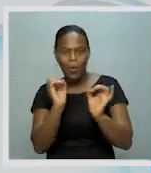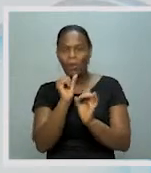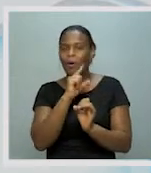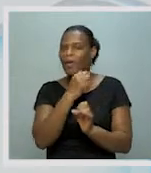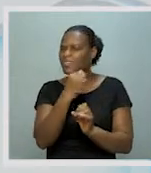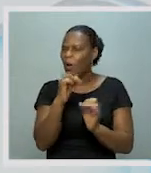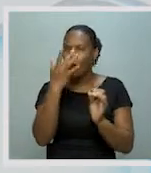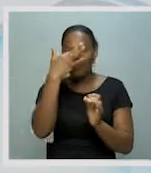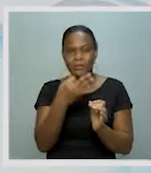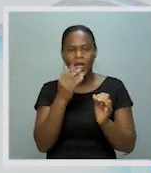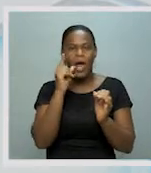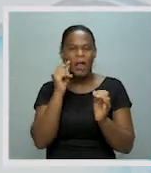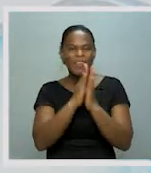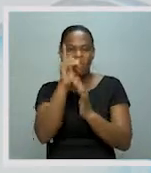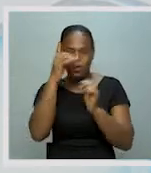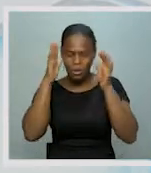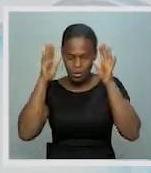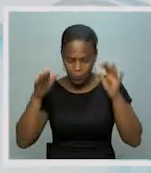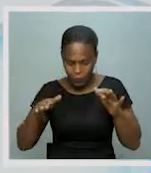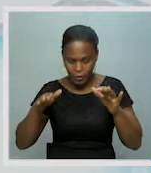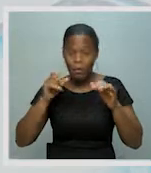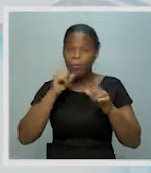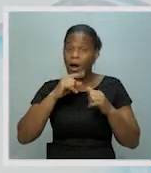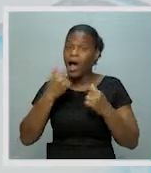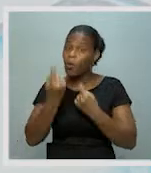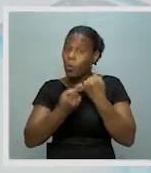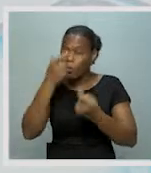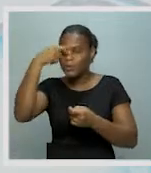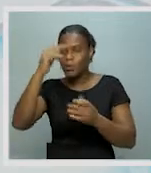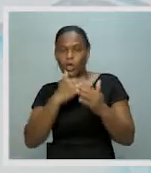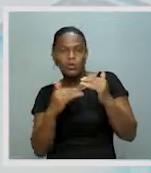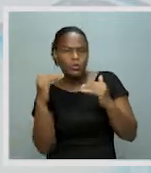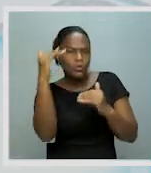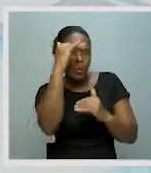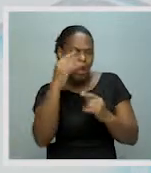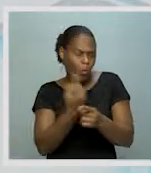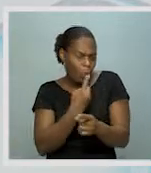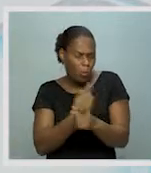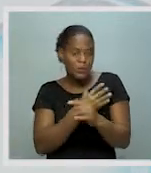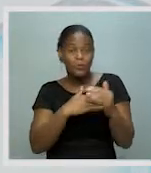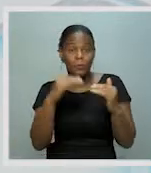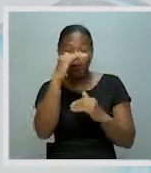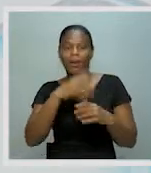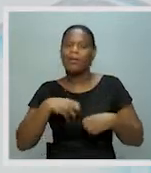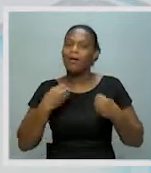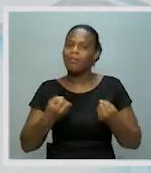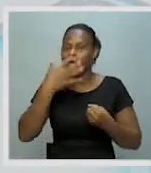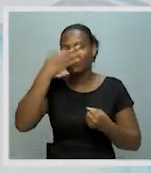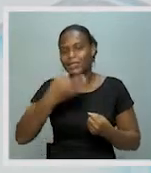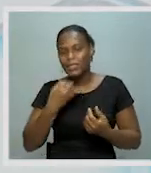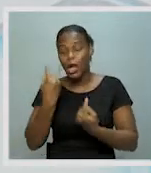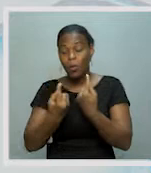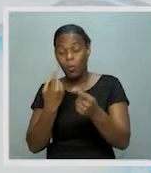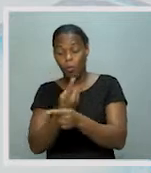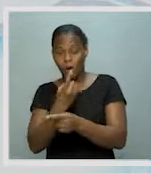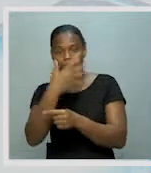Deus Alá, mas de certeza têm alguma entidade superior a que suportar. Ou seja, acreditam em